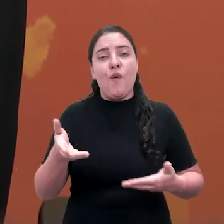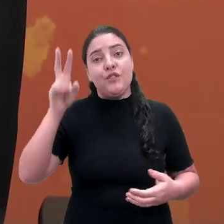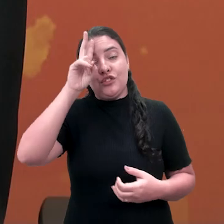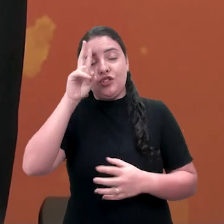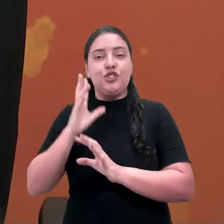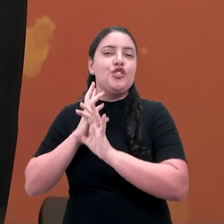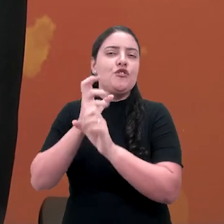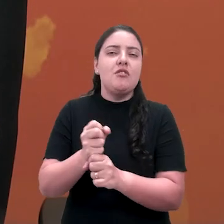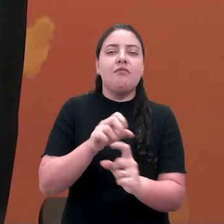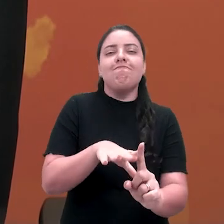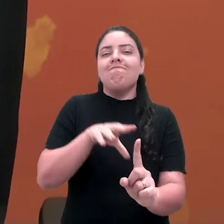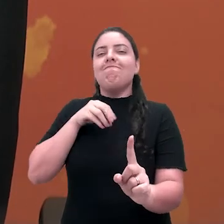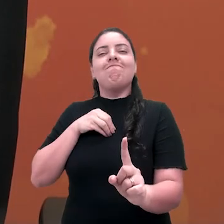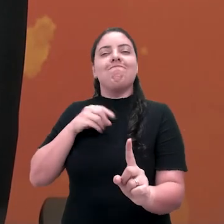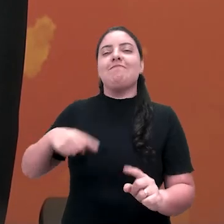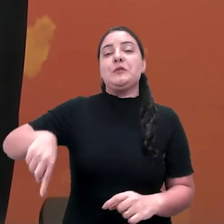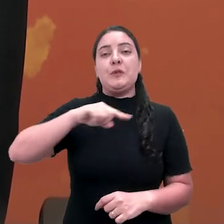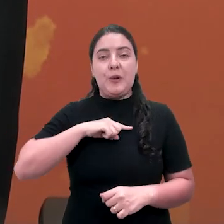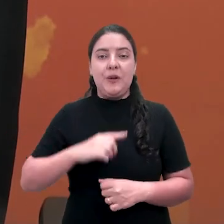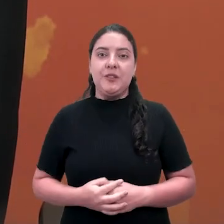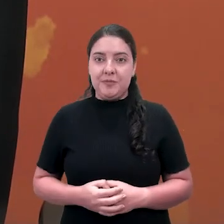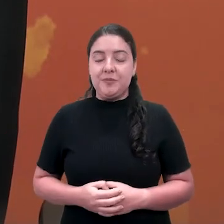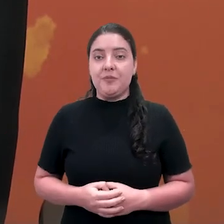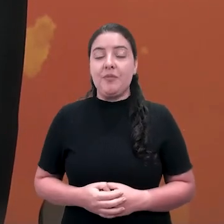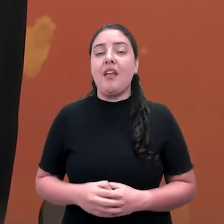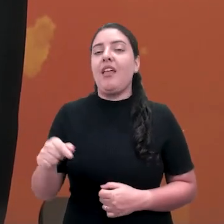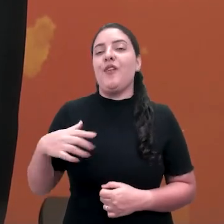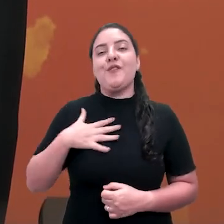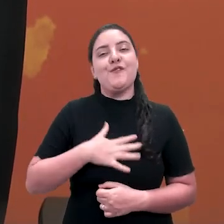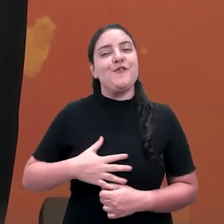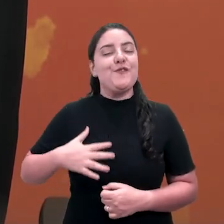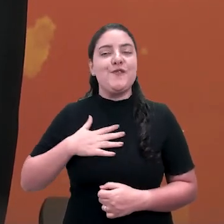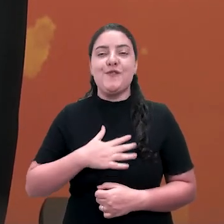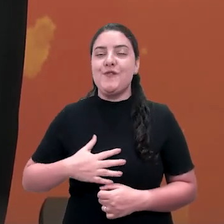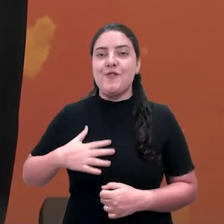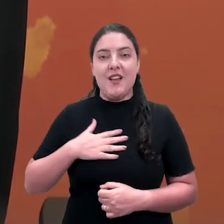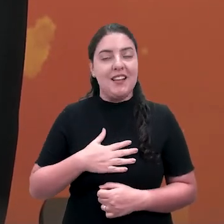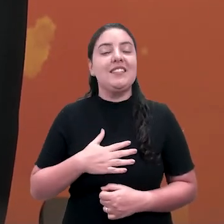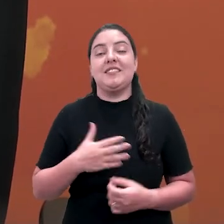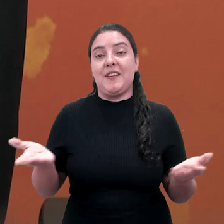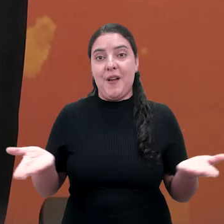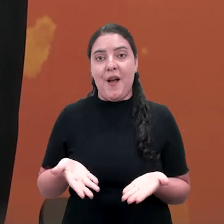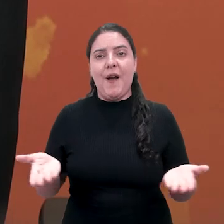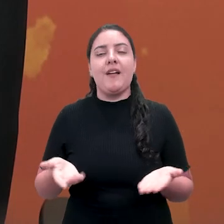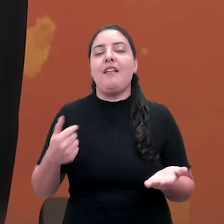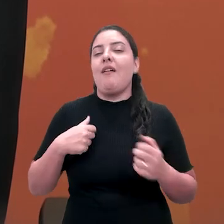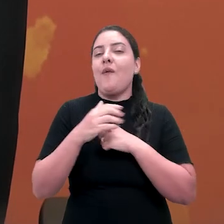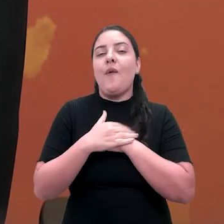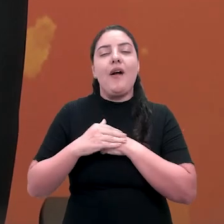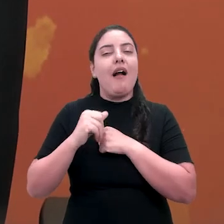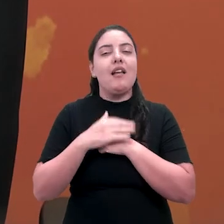histórias inspiradoras para todos nós. E é com muita honra e para mim é um